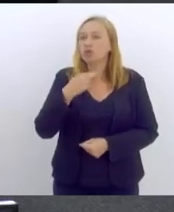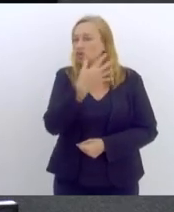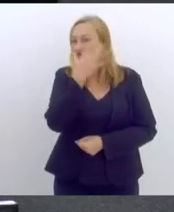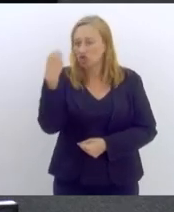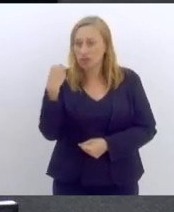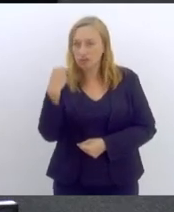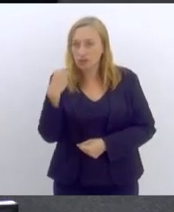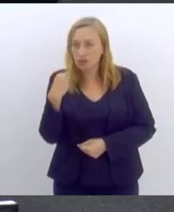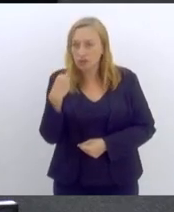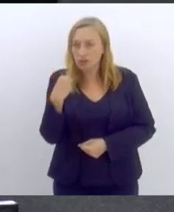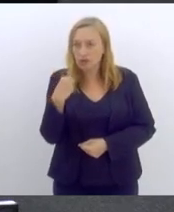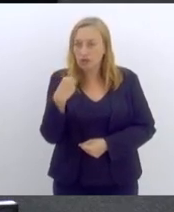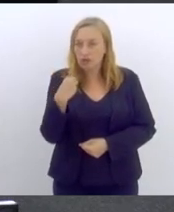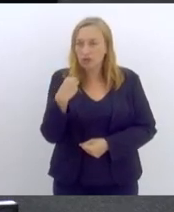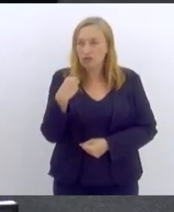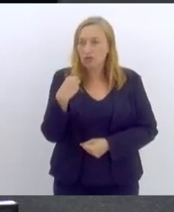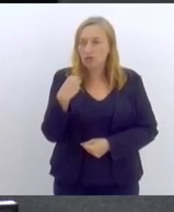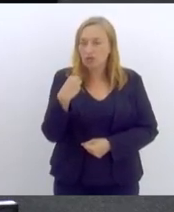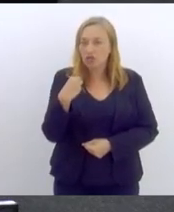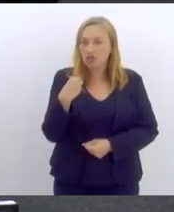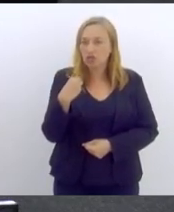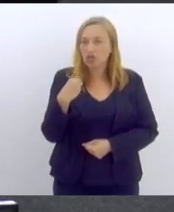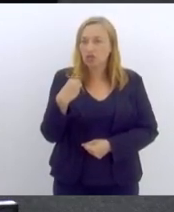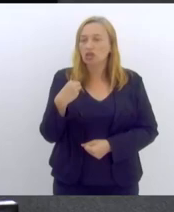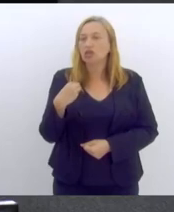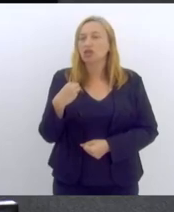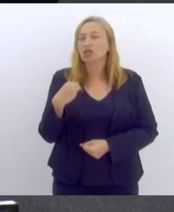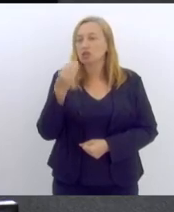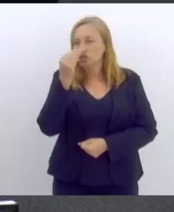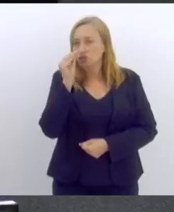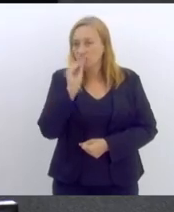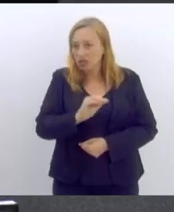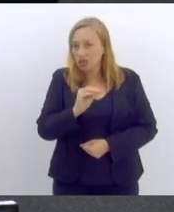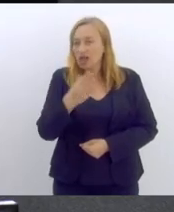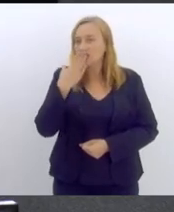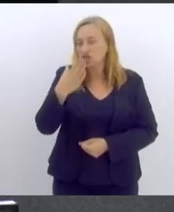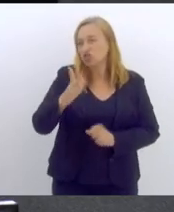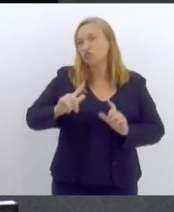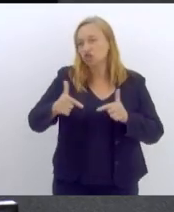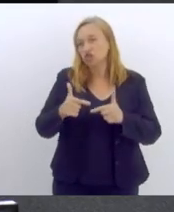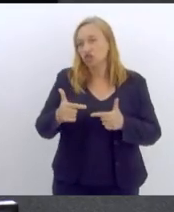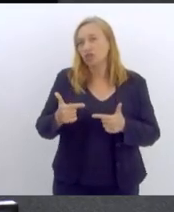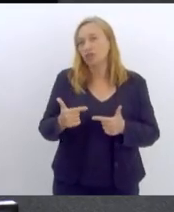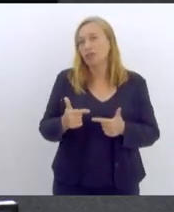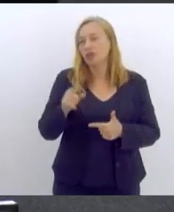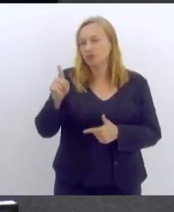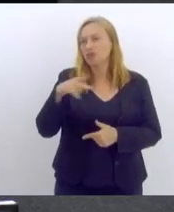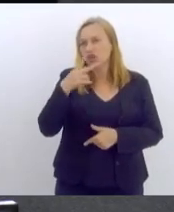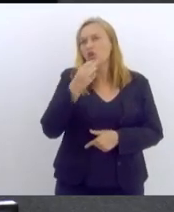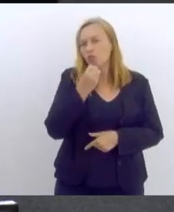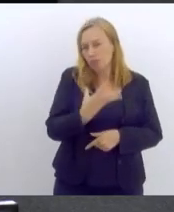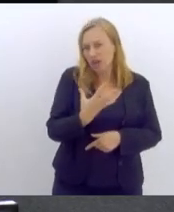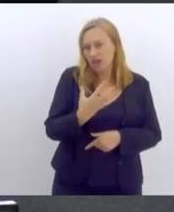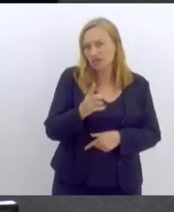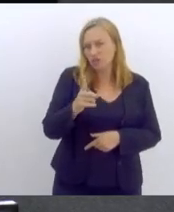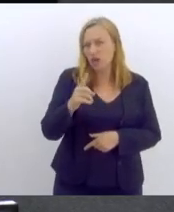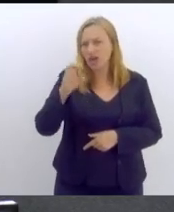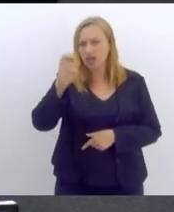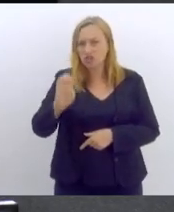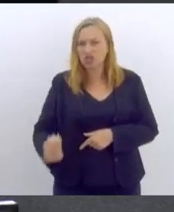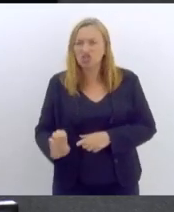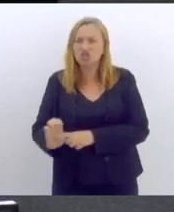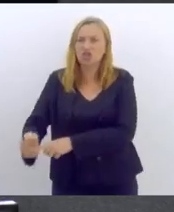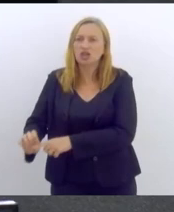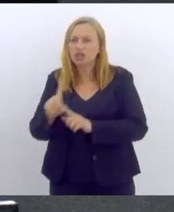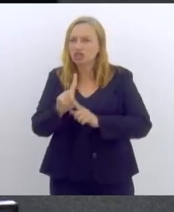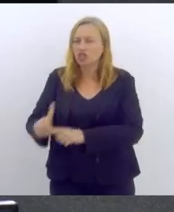o quanto que a gente não pode fechar os olhos e ignorar esse tipo de manifestação. Você colocou muito bem, isso não é uma questão de esquerda, de direita